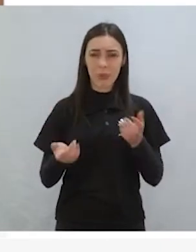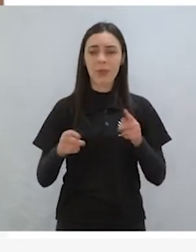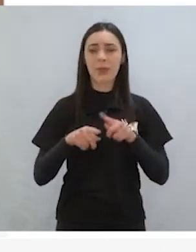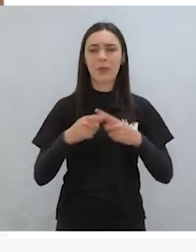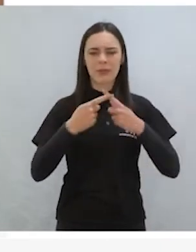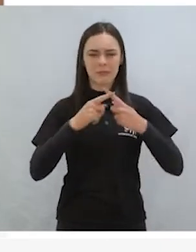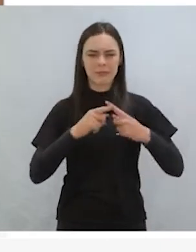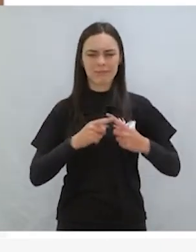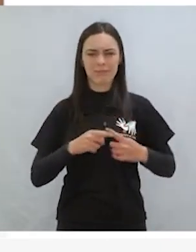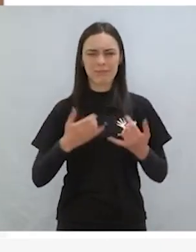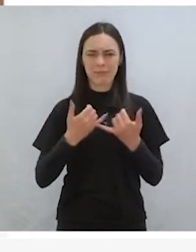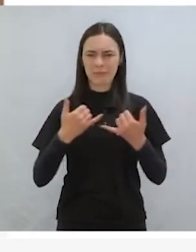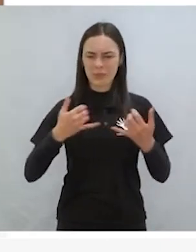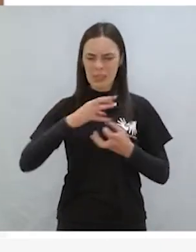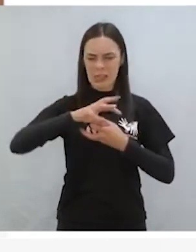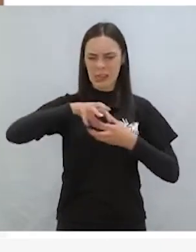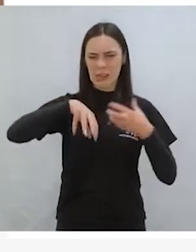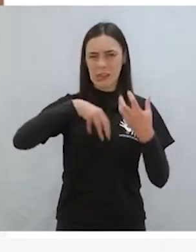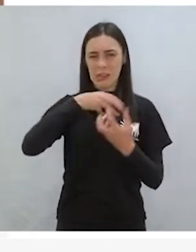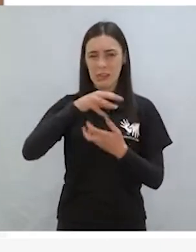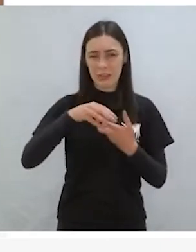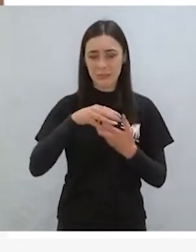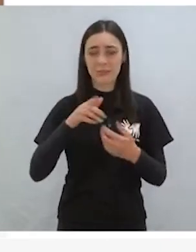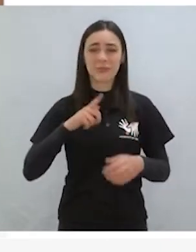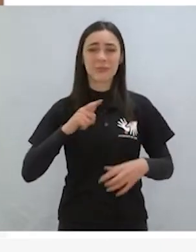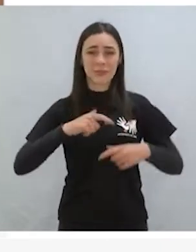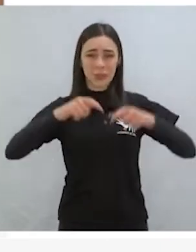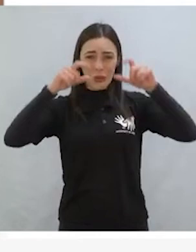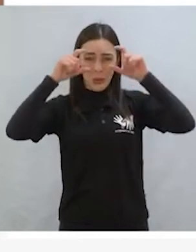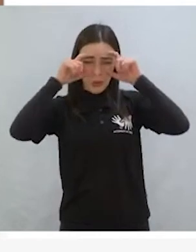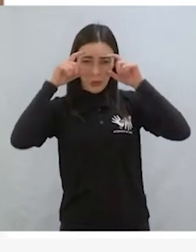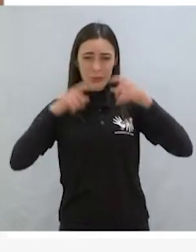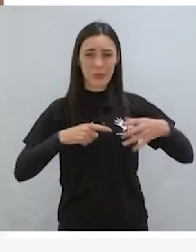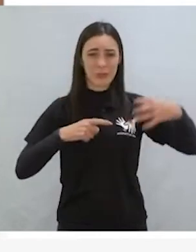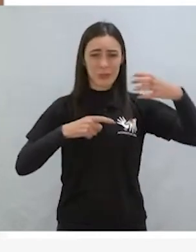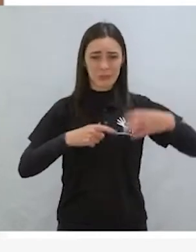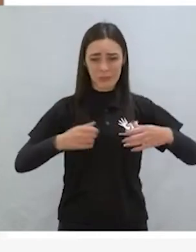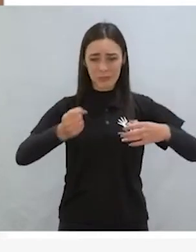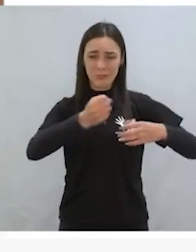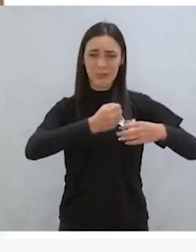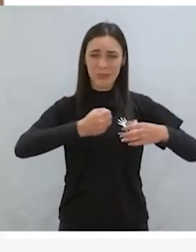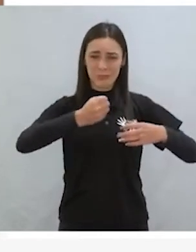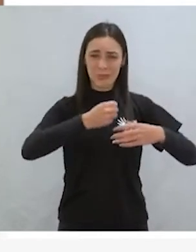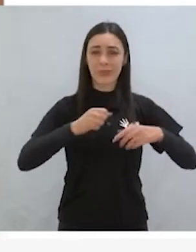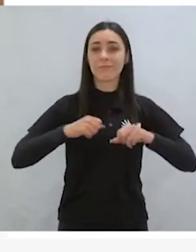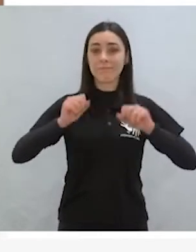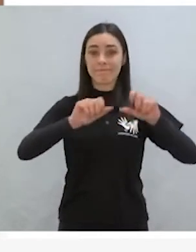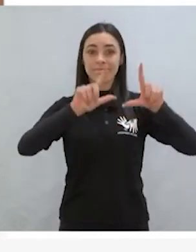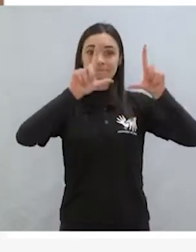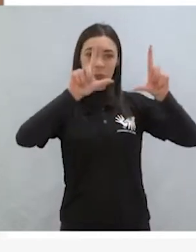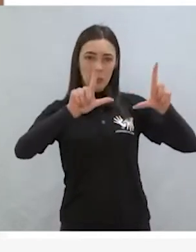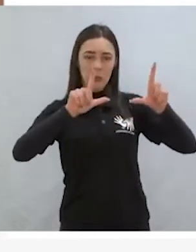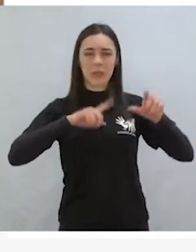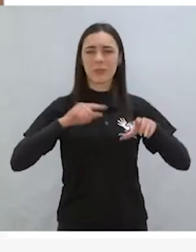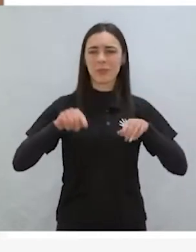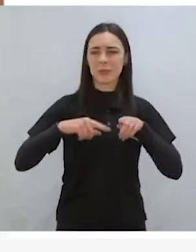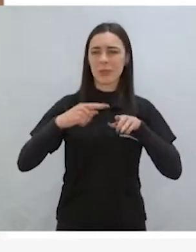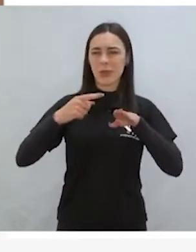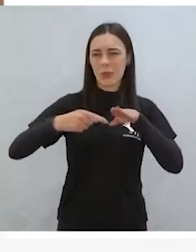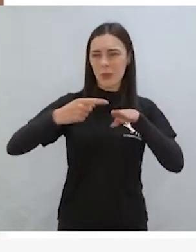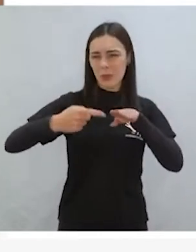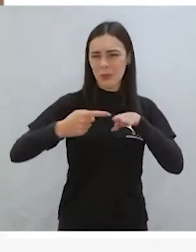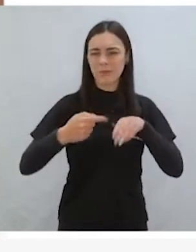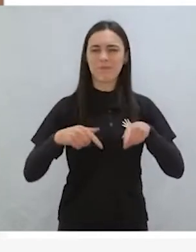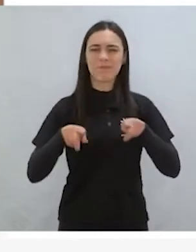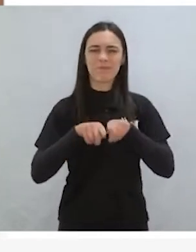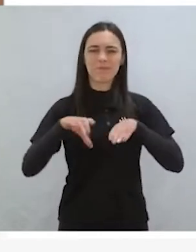lã bem emaranhados, óculos, panelas, quadros,